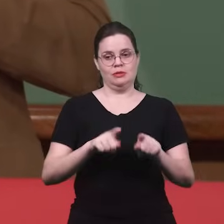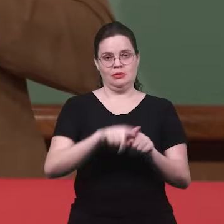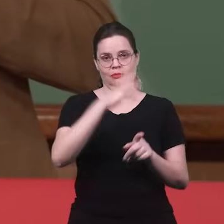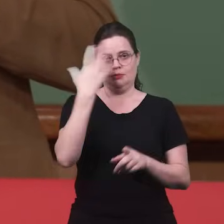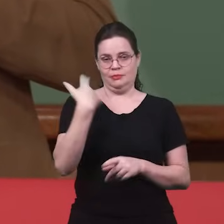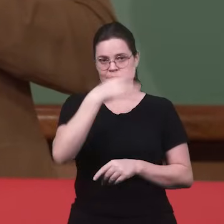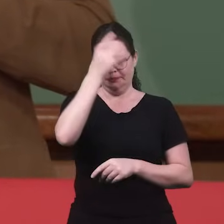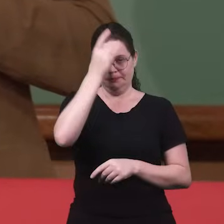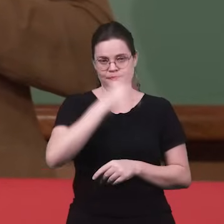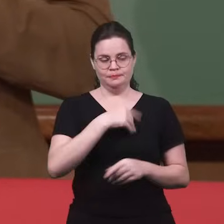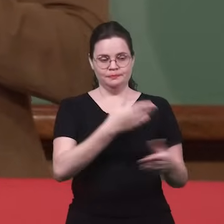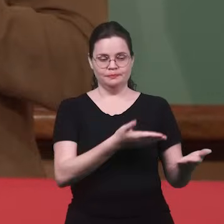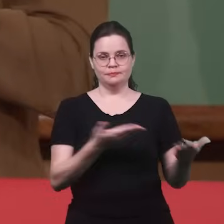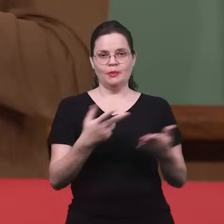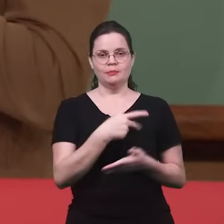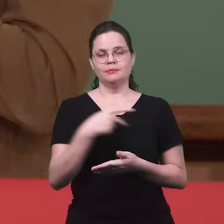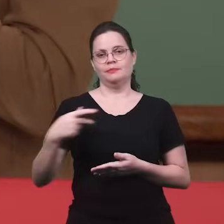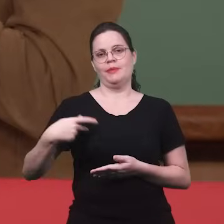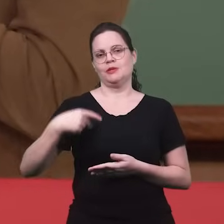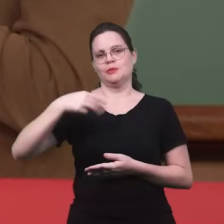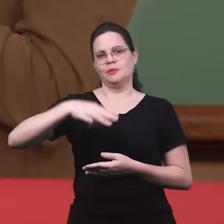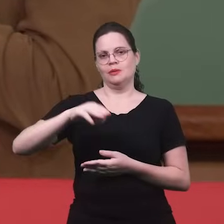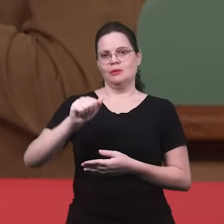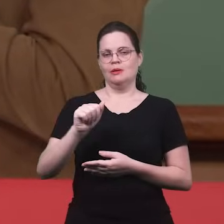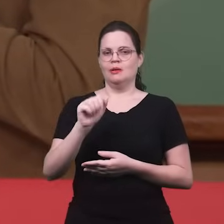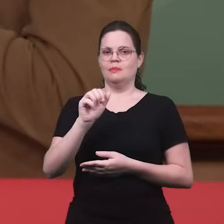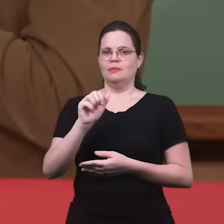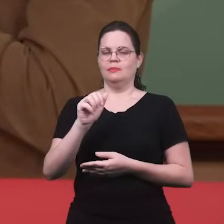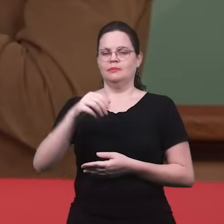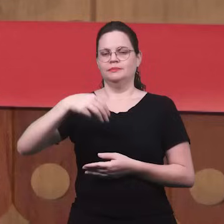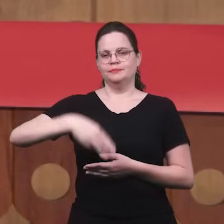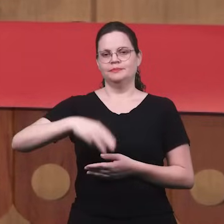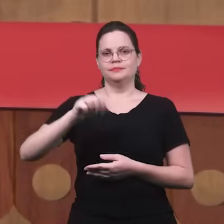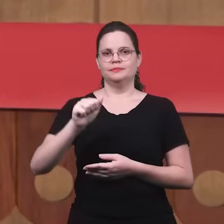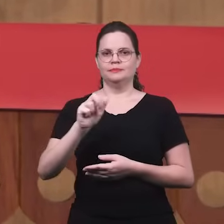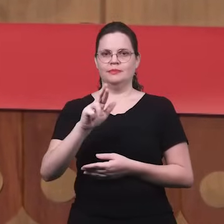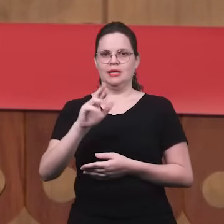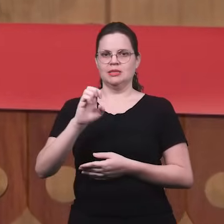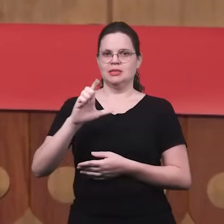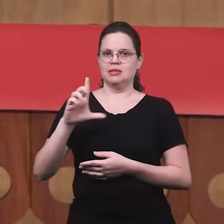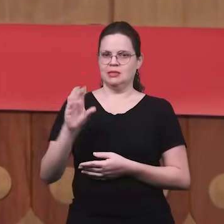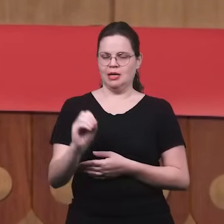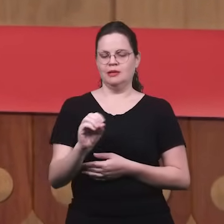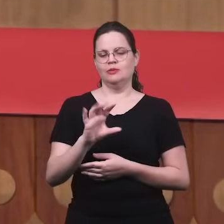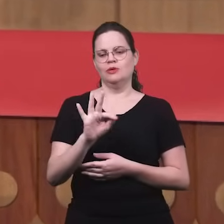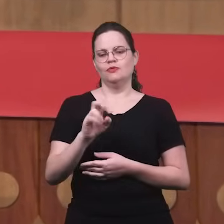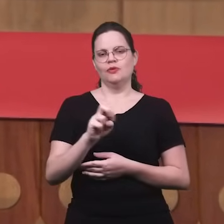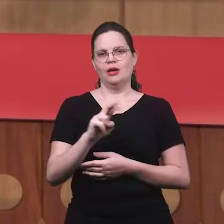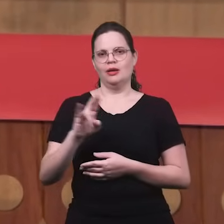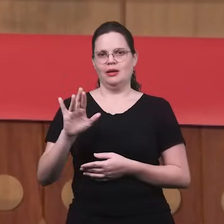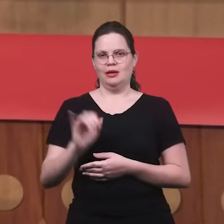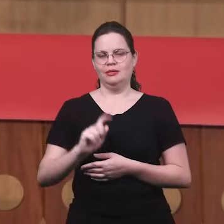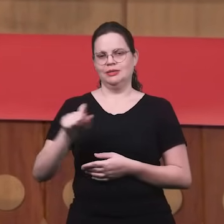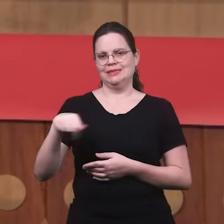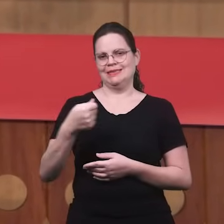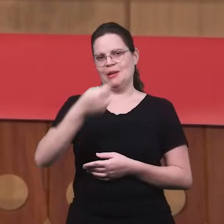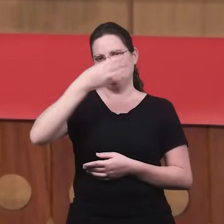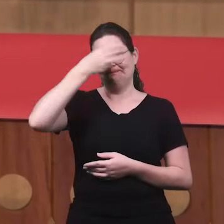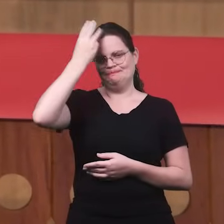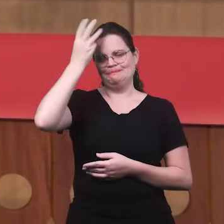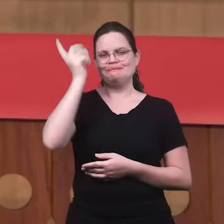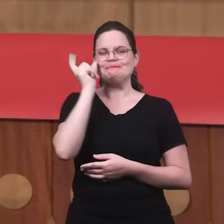aqui para estar conosco o pastor Marcelo Ferreira, professor aqui do Manaim. Pastor Marcelo, bem-vindo ao programa. Paz do